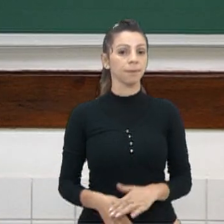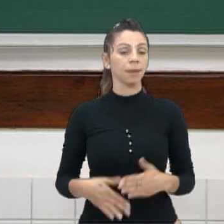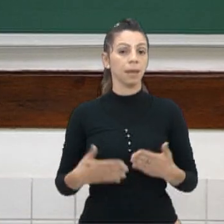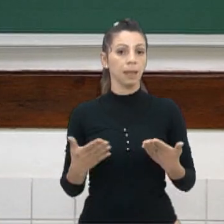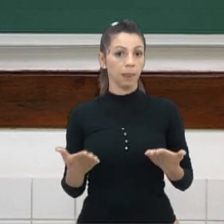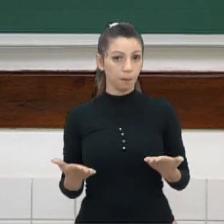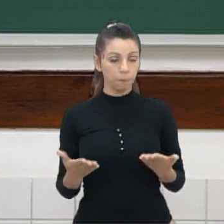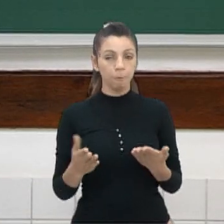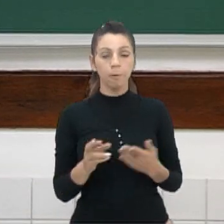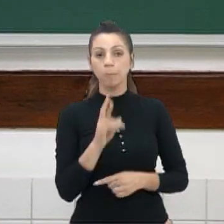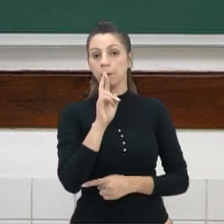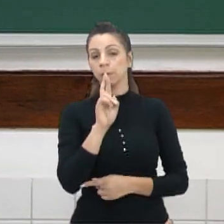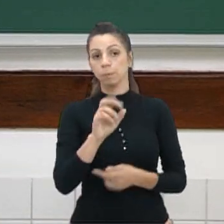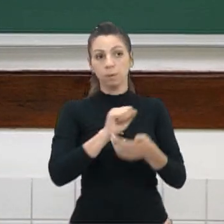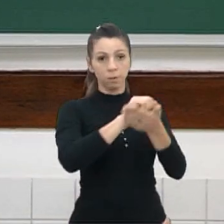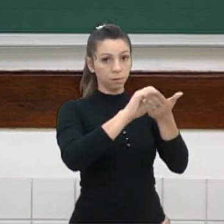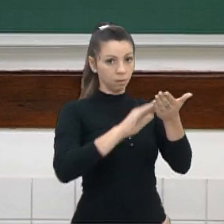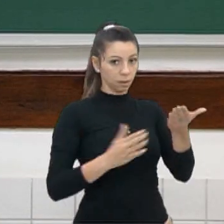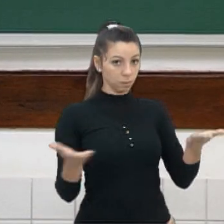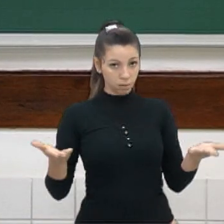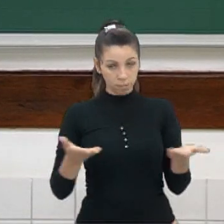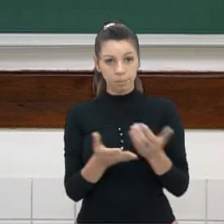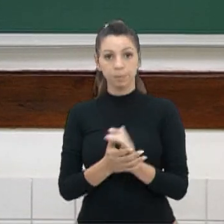Então vamos fazer a correção nesse exercício agora.